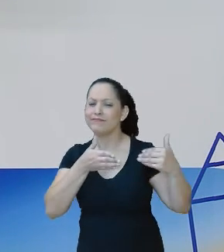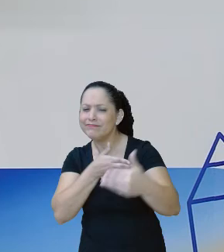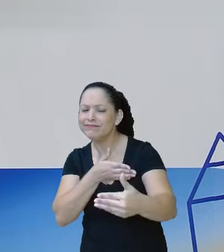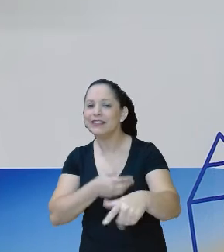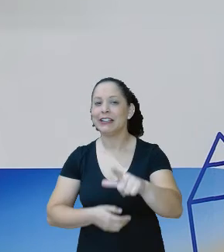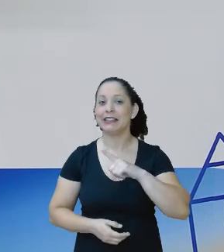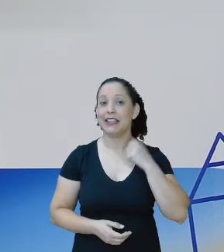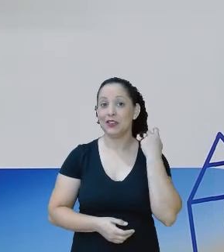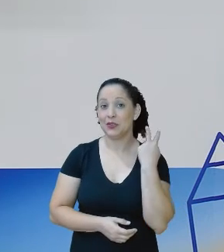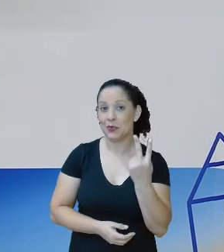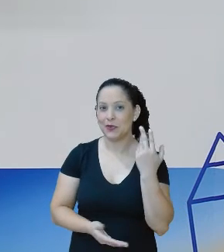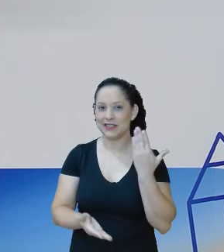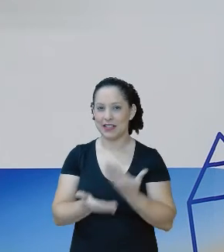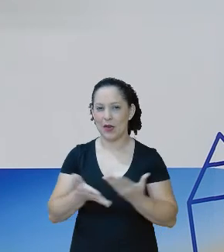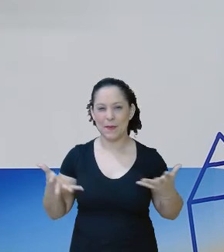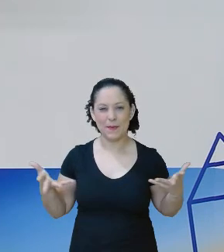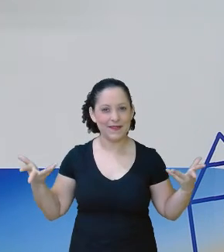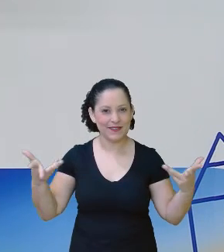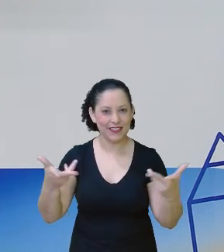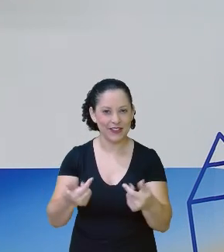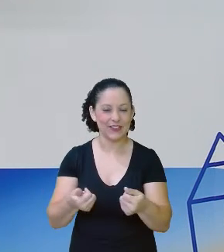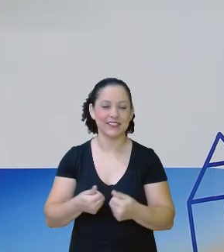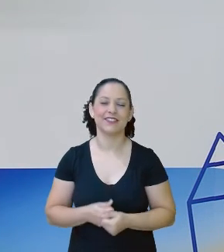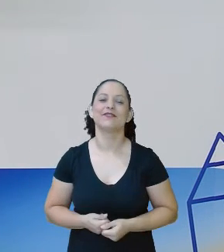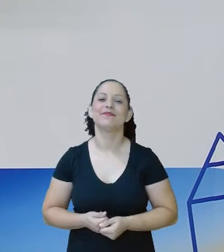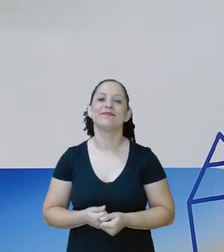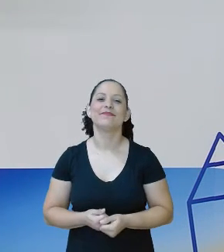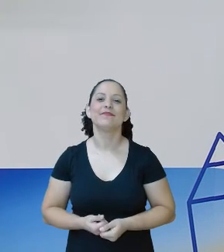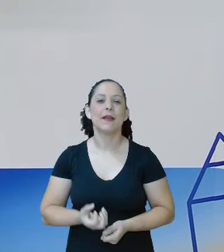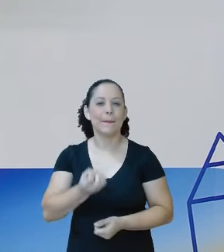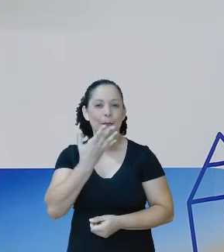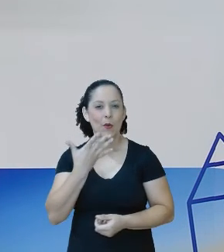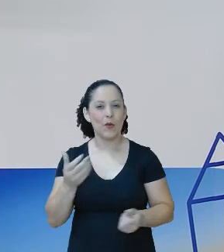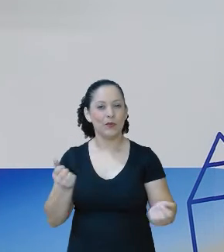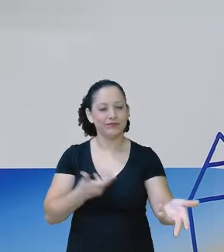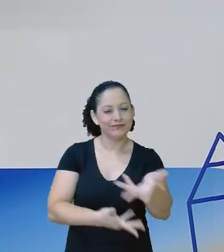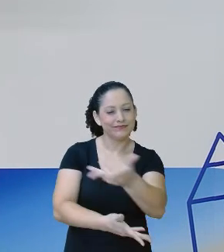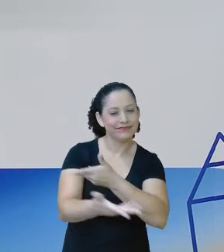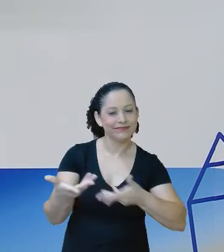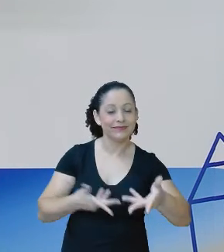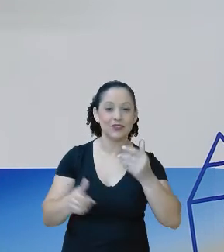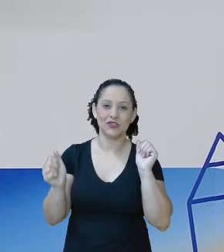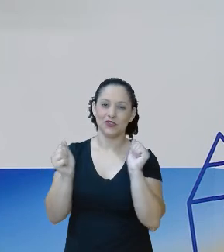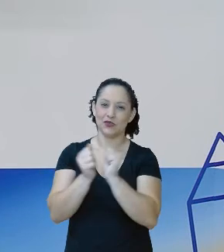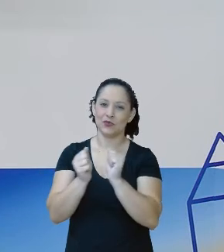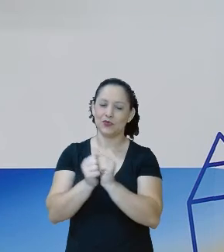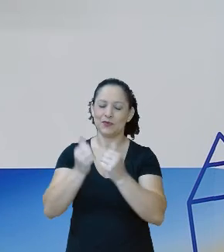teremos duas aulas incríveis hoje, tá bem? Muito bom estar com vocês,